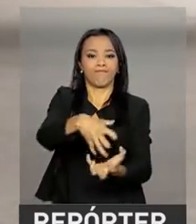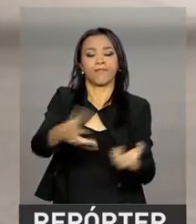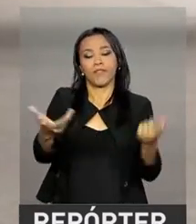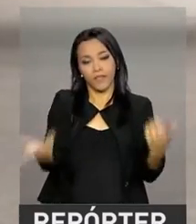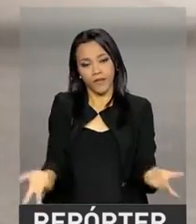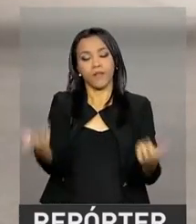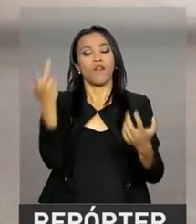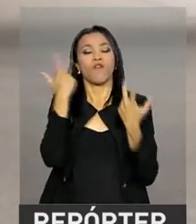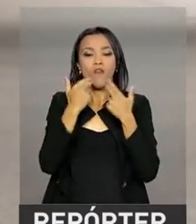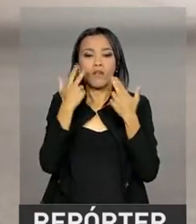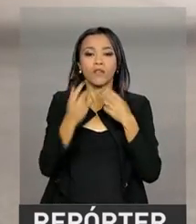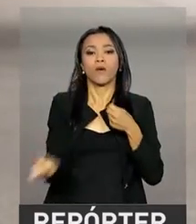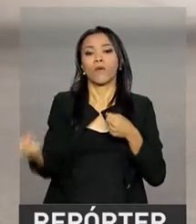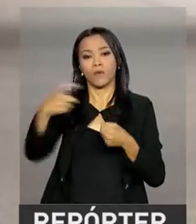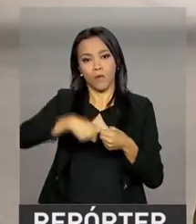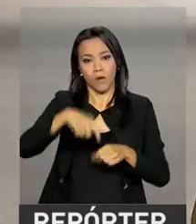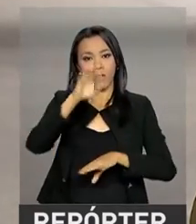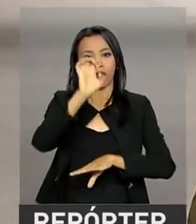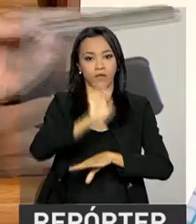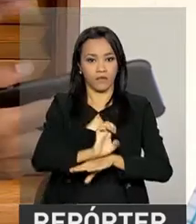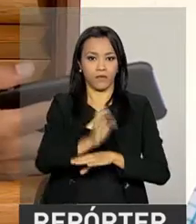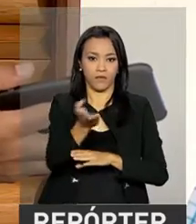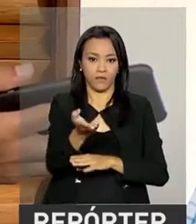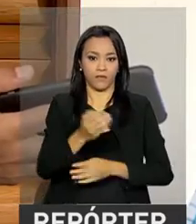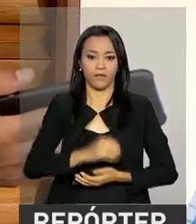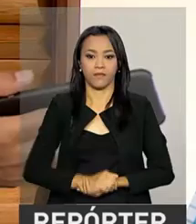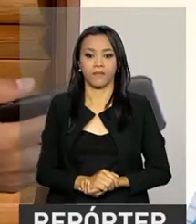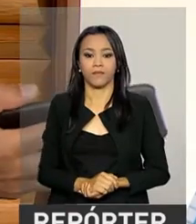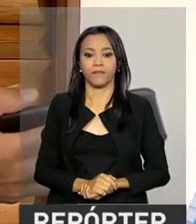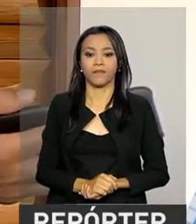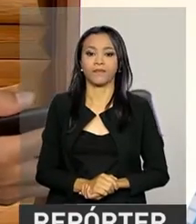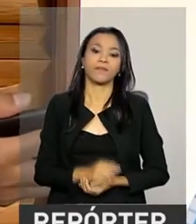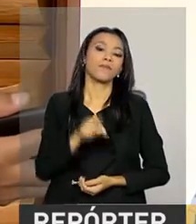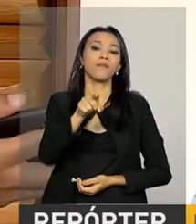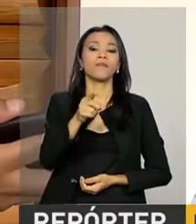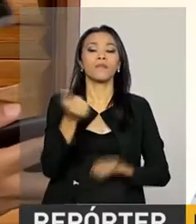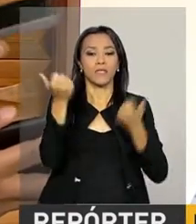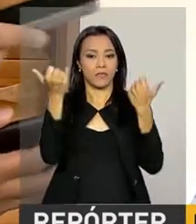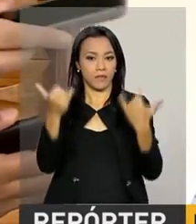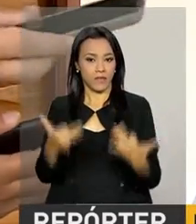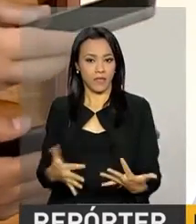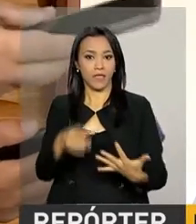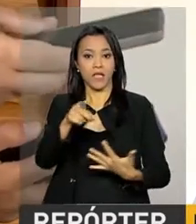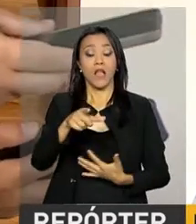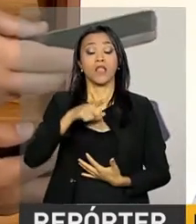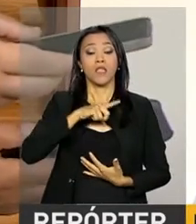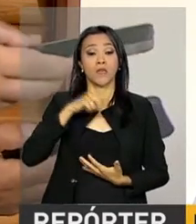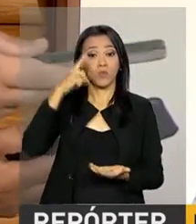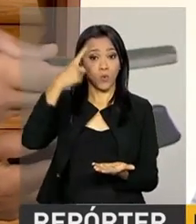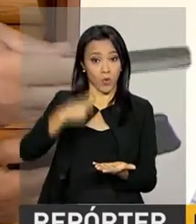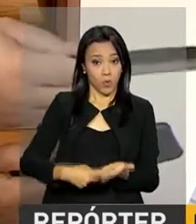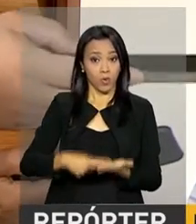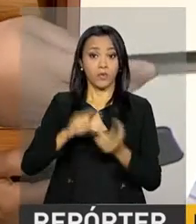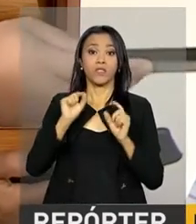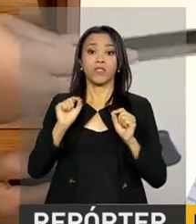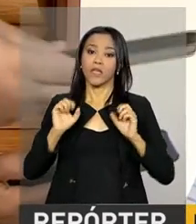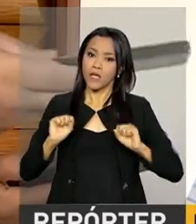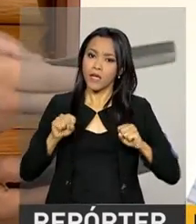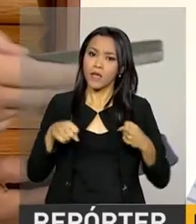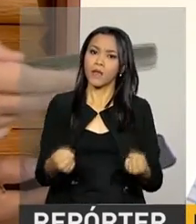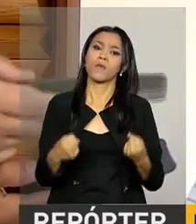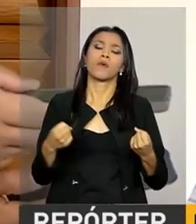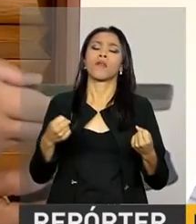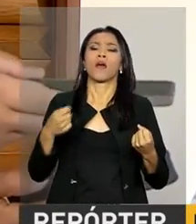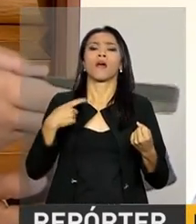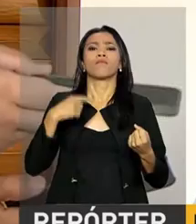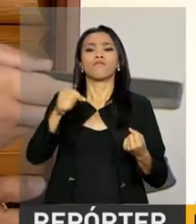a voltar ao normal temos a obrigação estamos cumprindo de recuperar a ordem